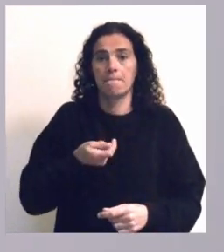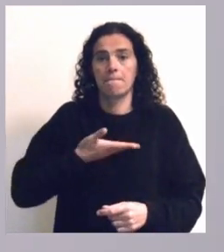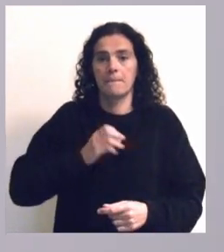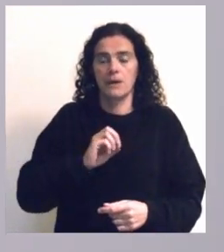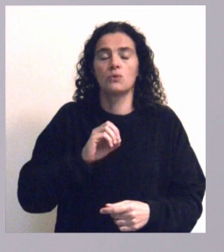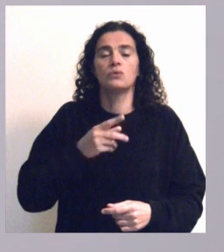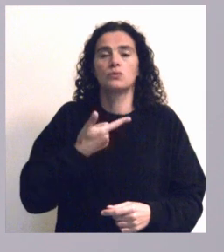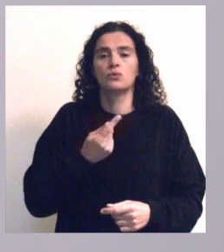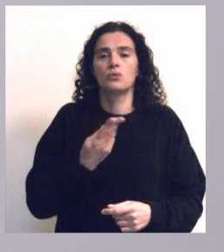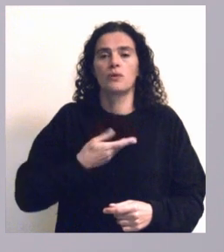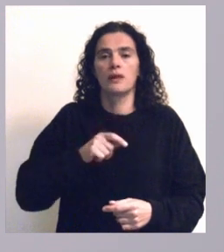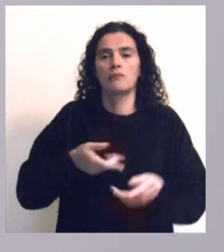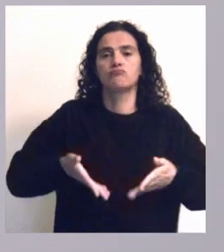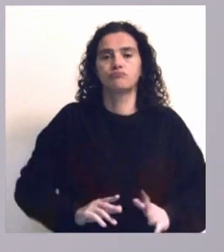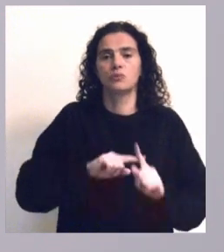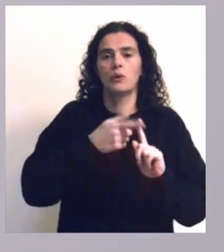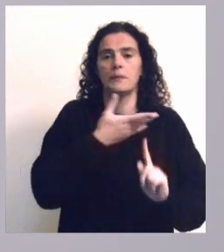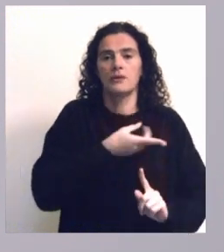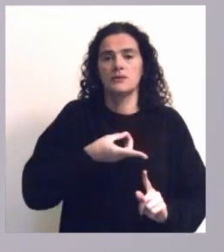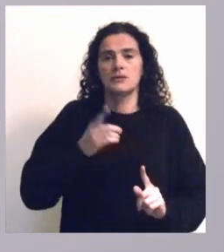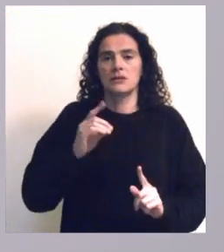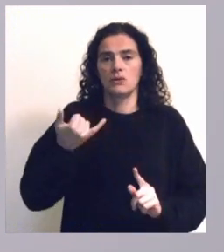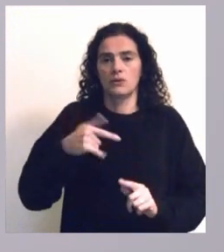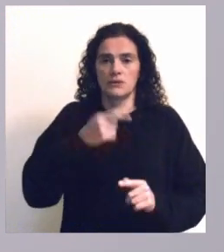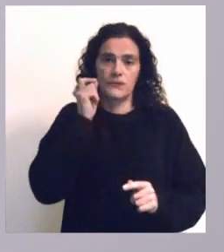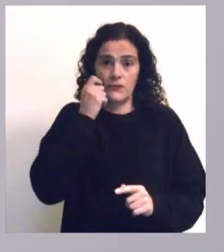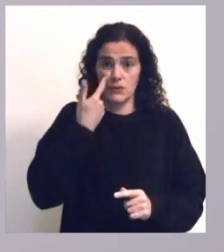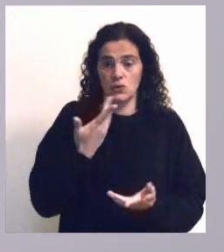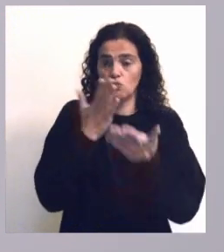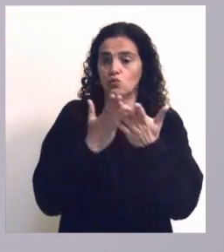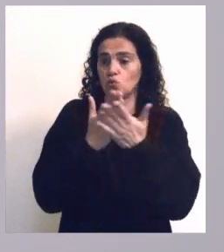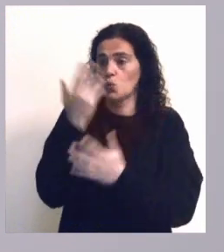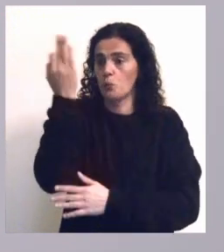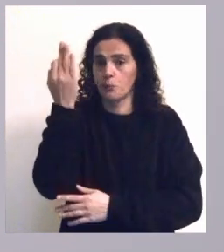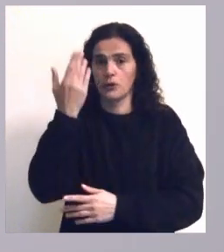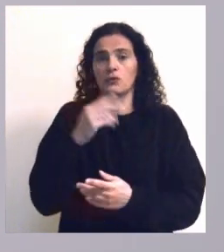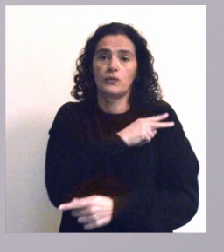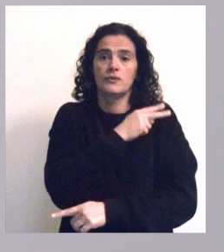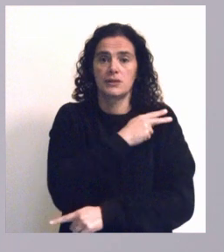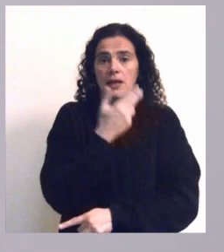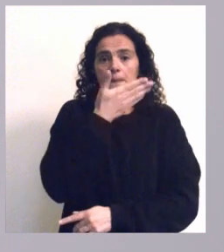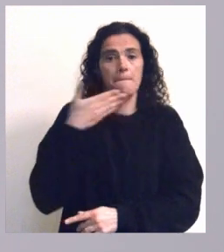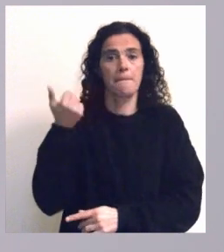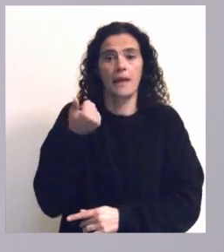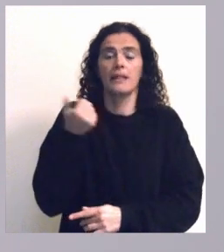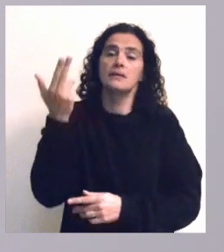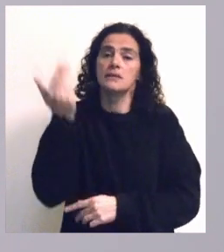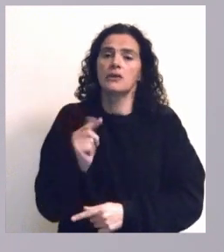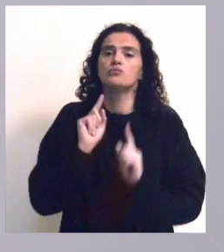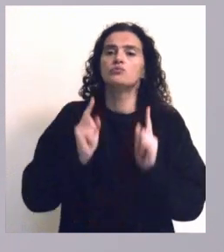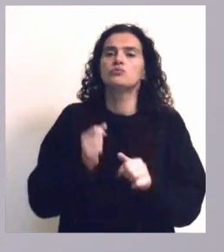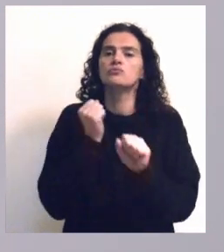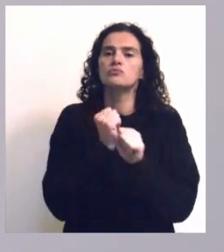Tudela, nascido em 1962 em Viseu, estudou no Porto, nas Belas Artes,